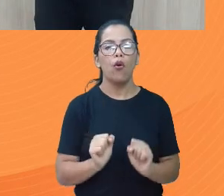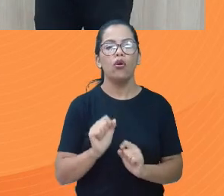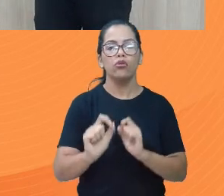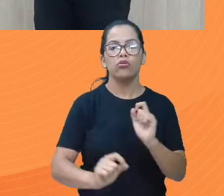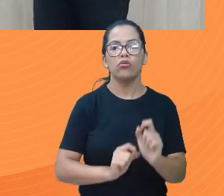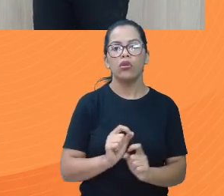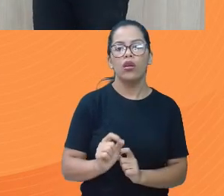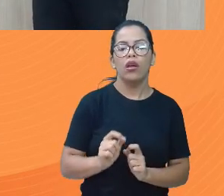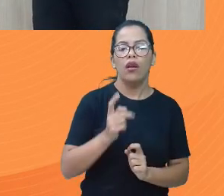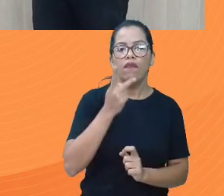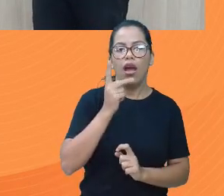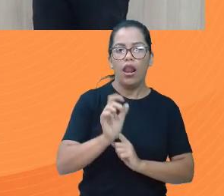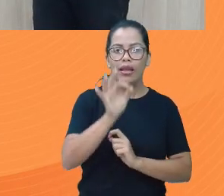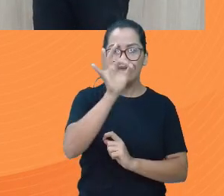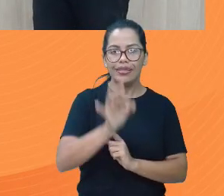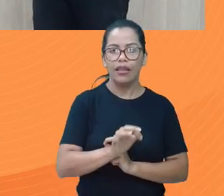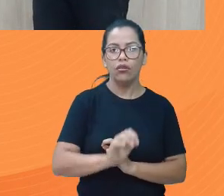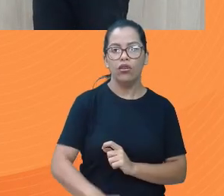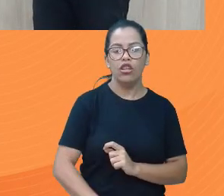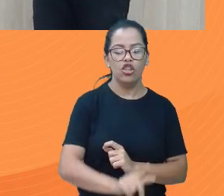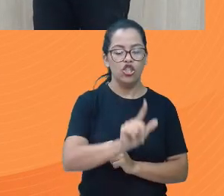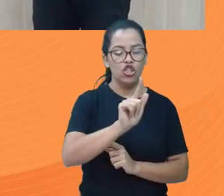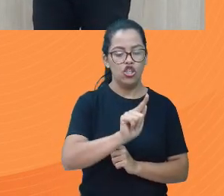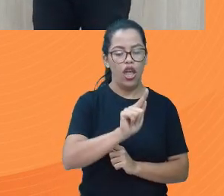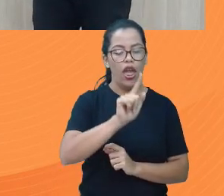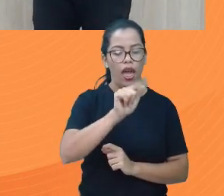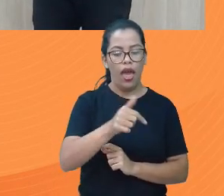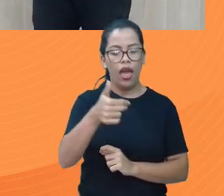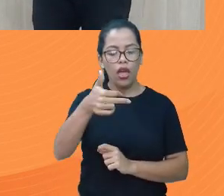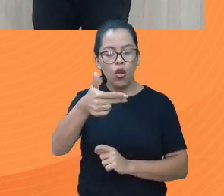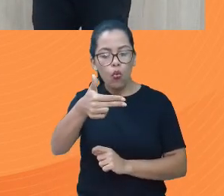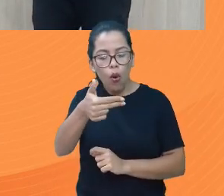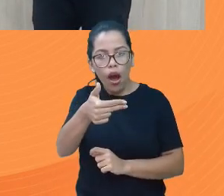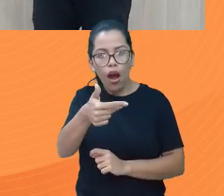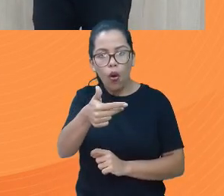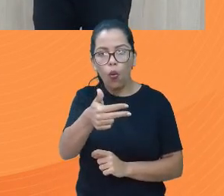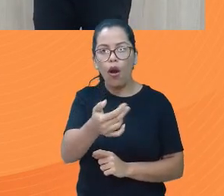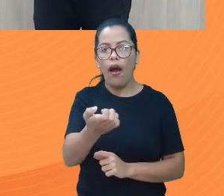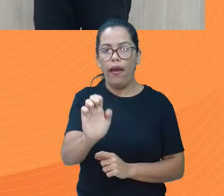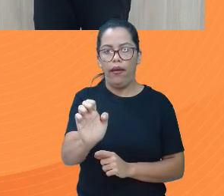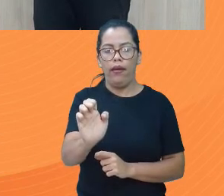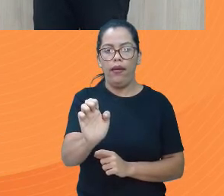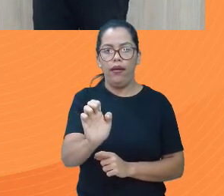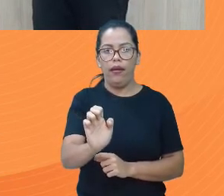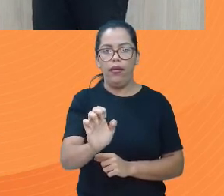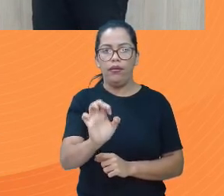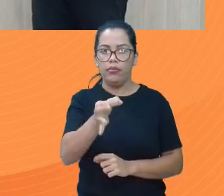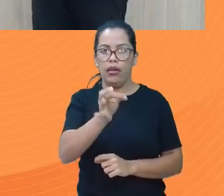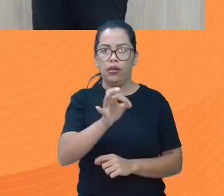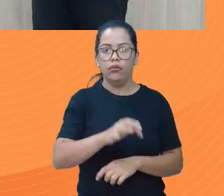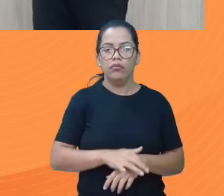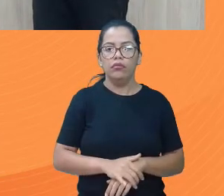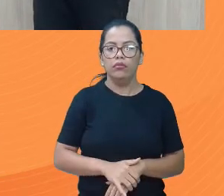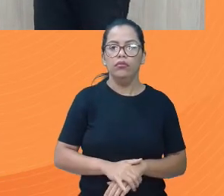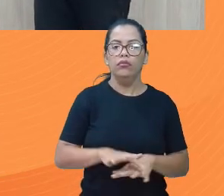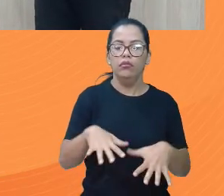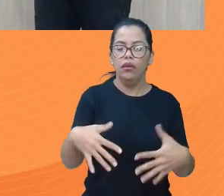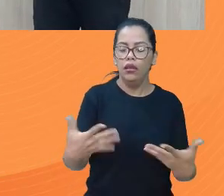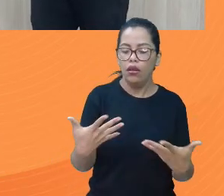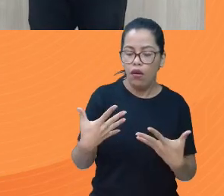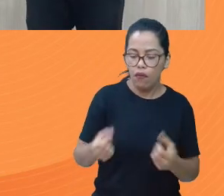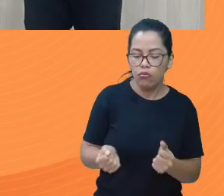afirmar que o ângulo G, ele é igual ao ângulo E, tá joia? Então, acompanha aqui comigo,